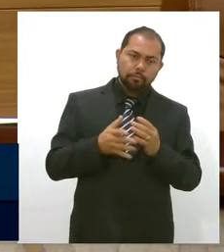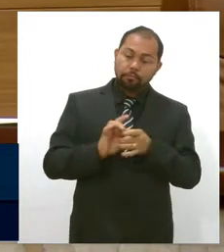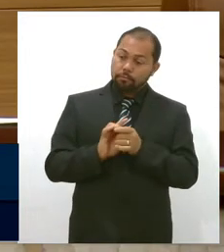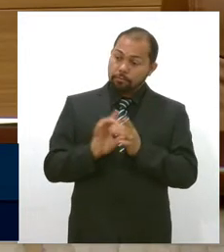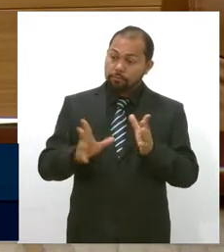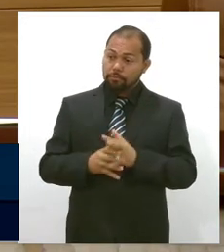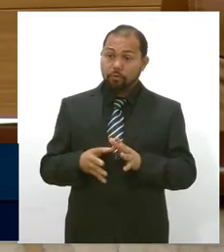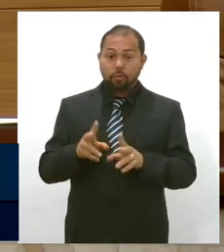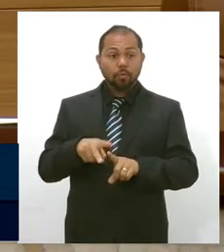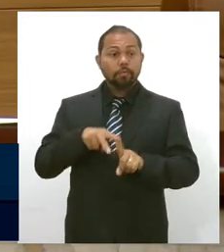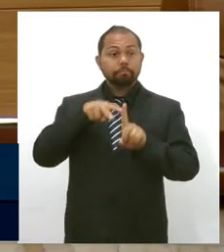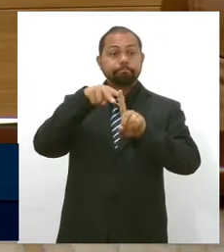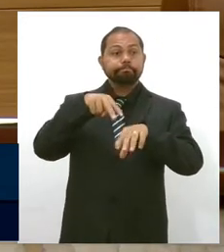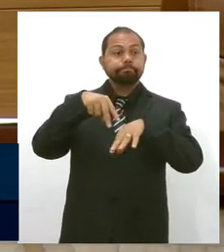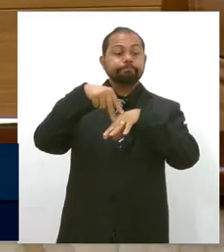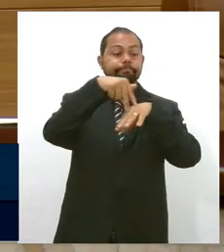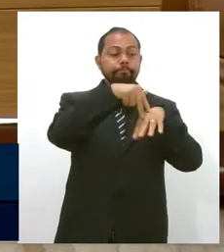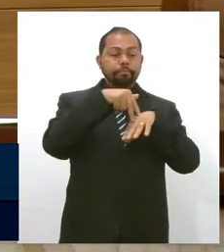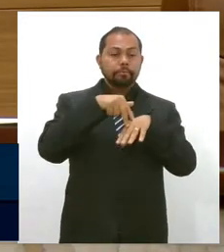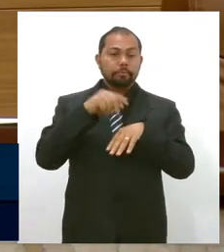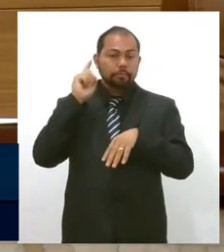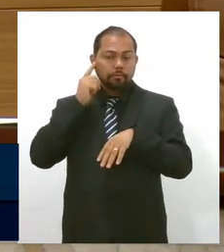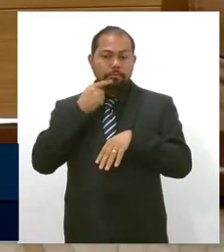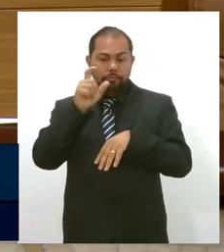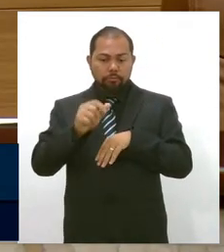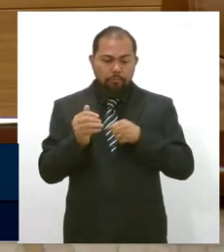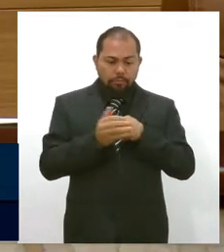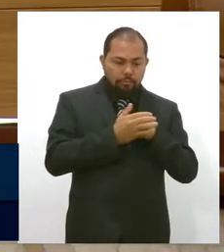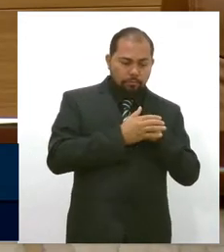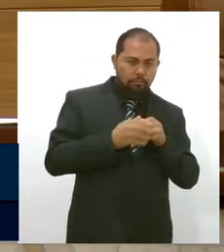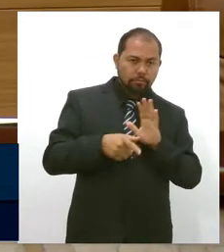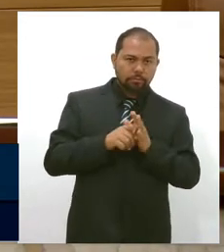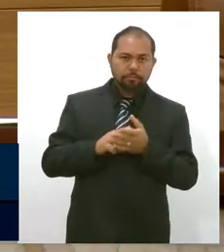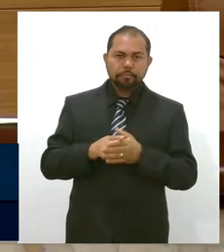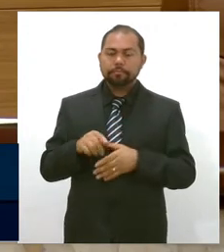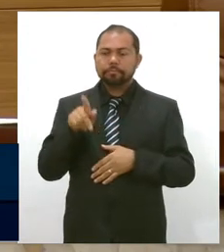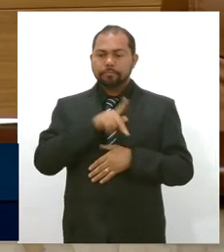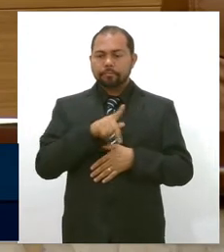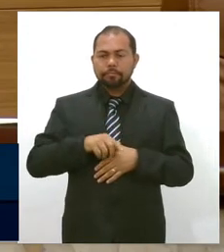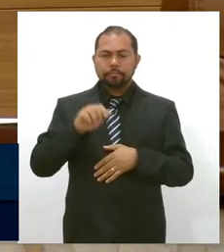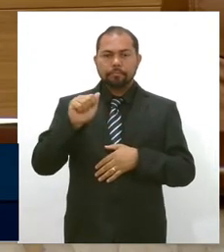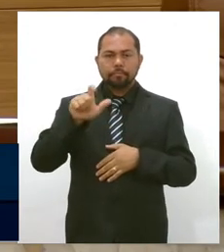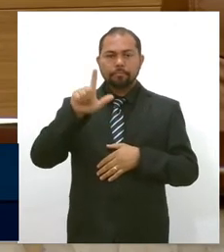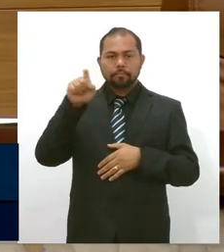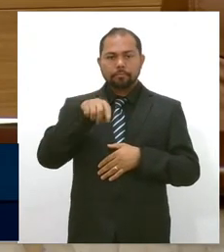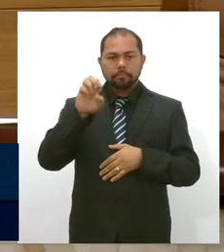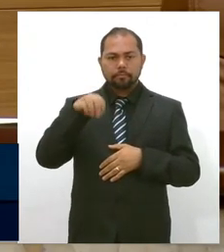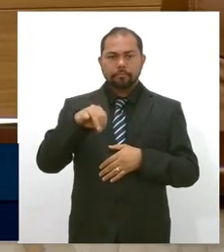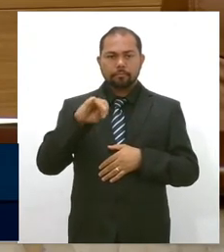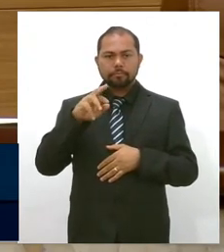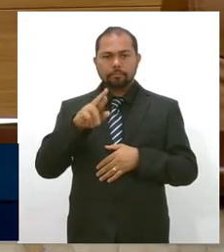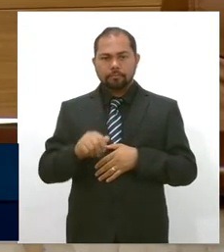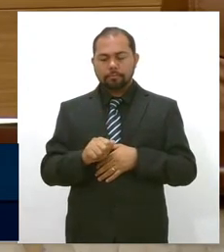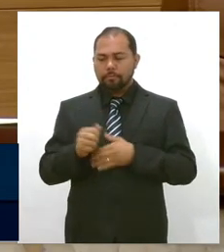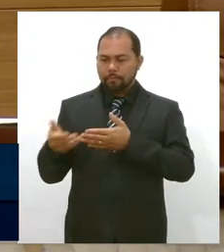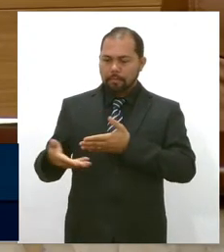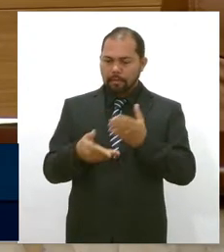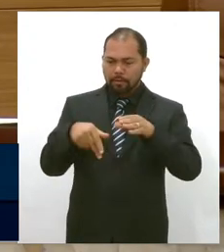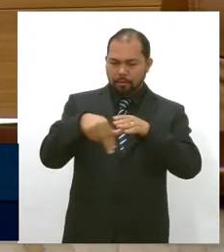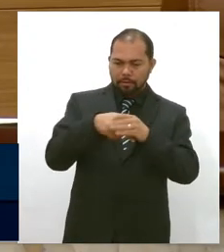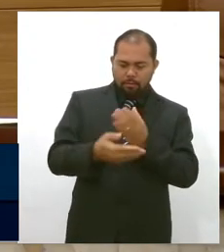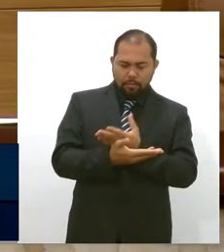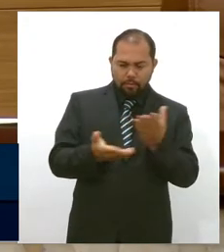que viviam às margens da sociedade. A professora Alzenira Aquino de Oliveira, que ocupou a tribuna, saudando os presentes, em especial o deputado Irã Barbosa,